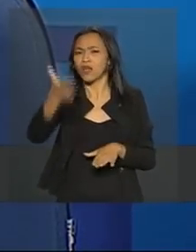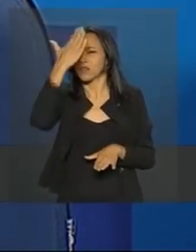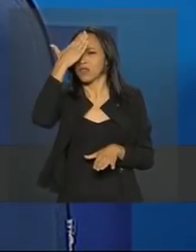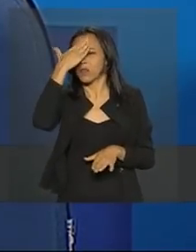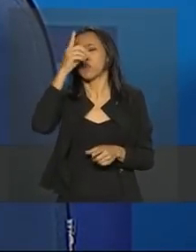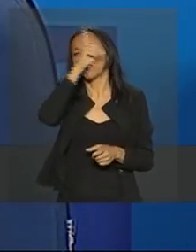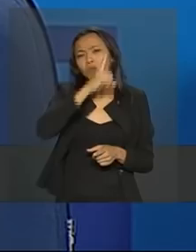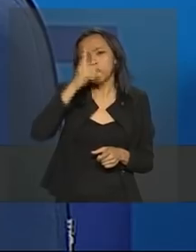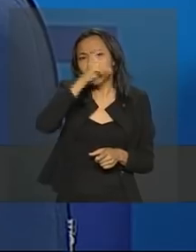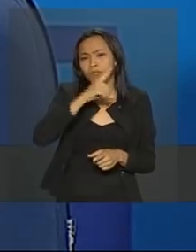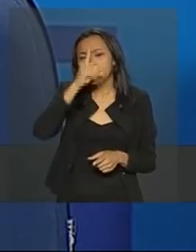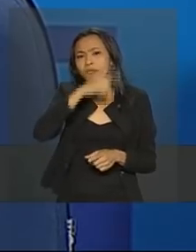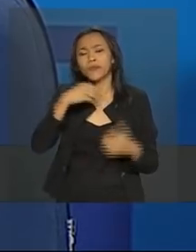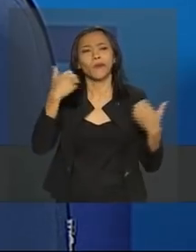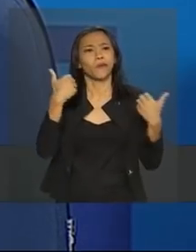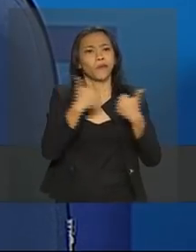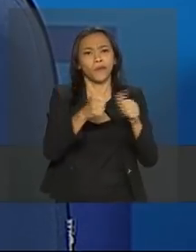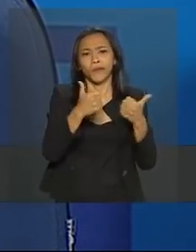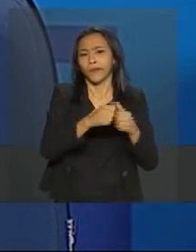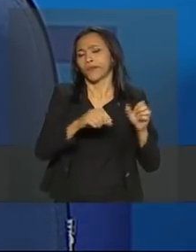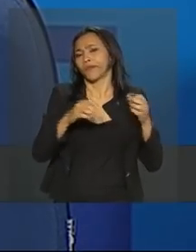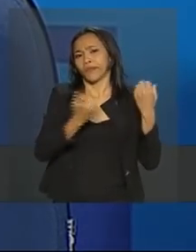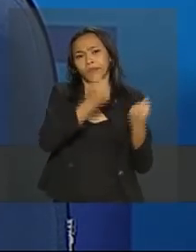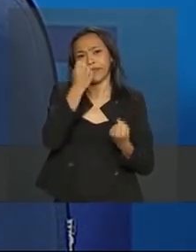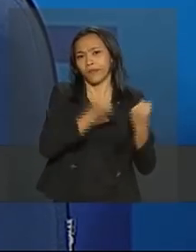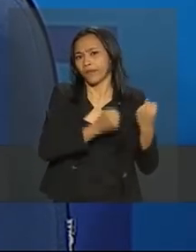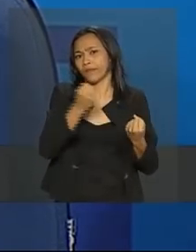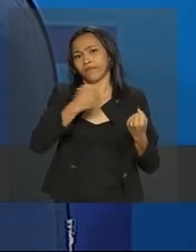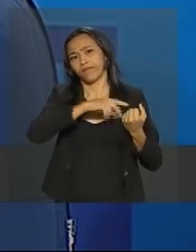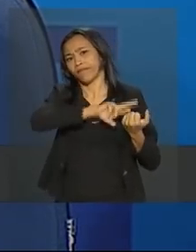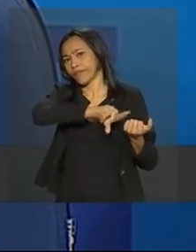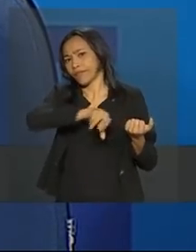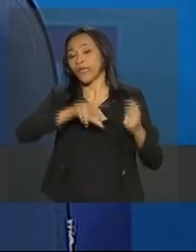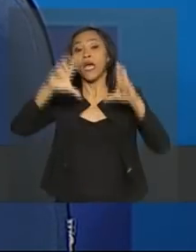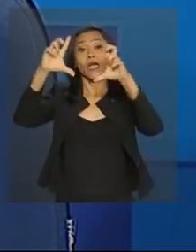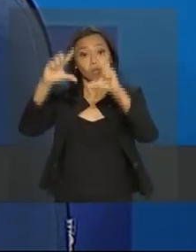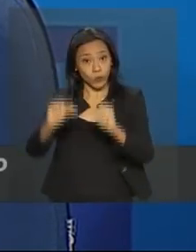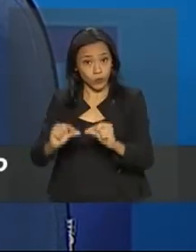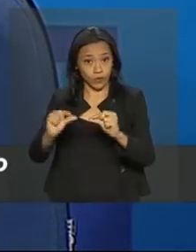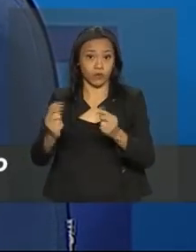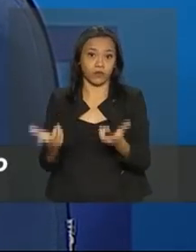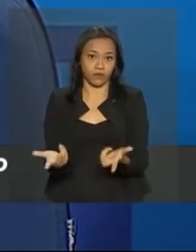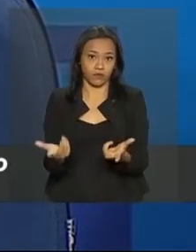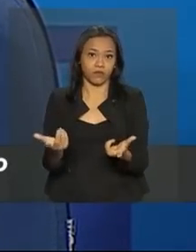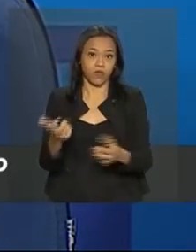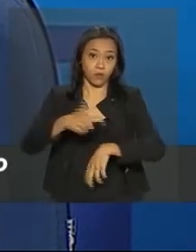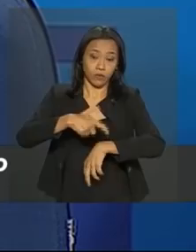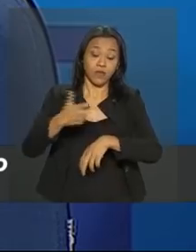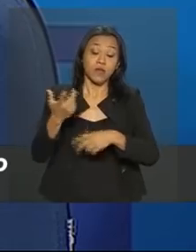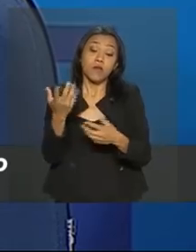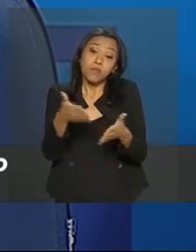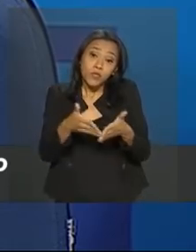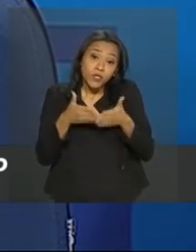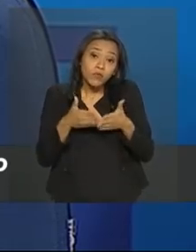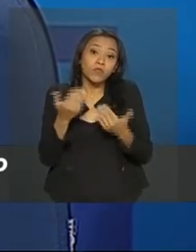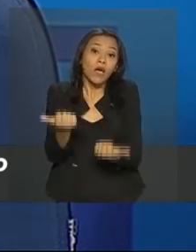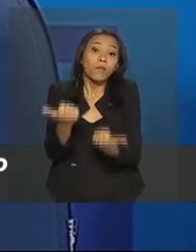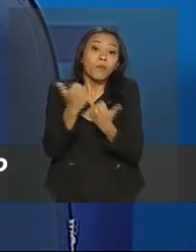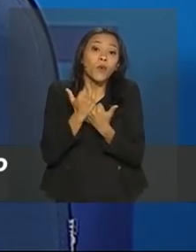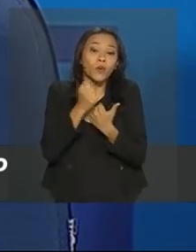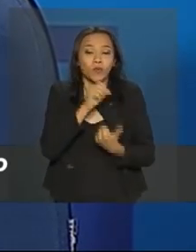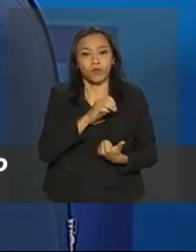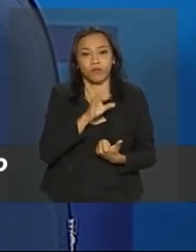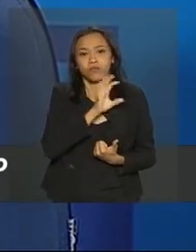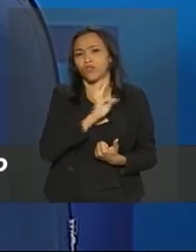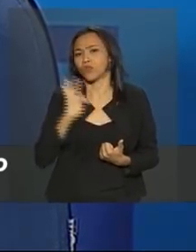de unidades de transporte diminuiu em relação ao número da semana nós apenas solicitamos este apoio de